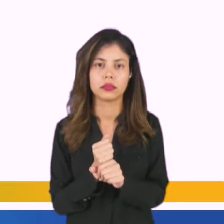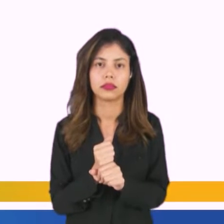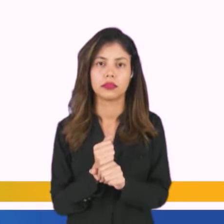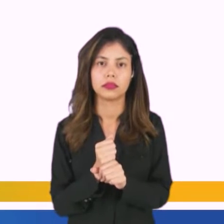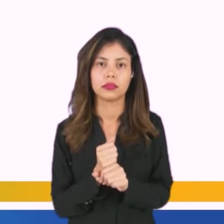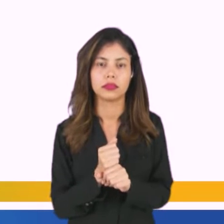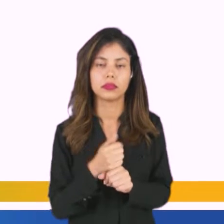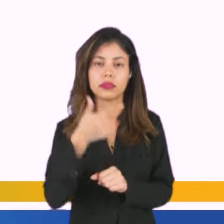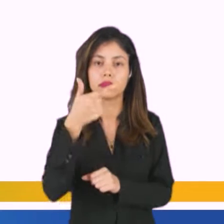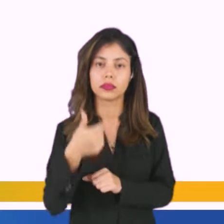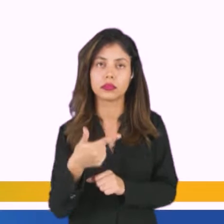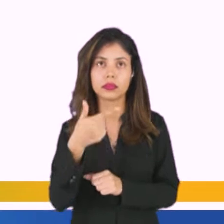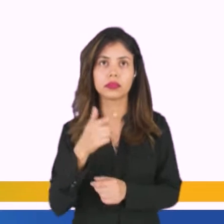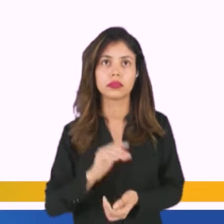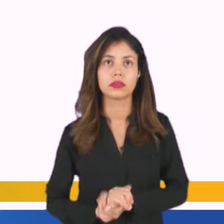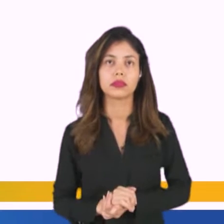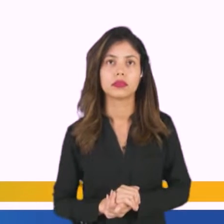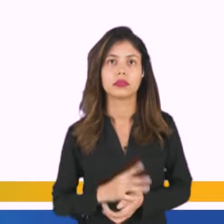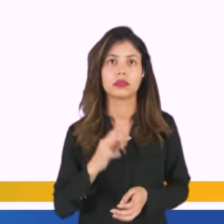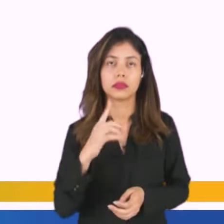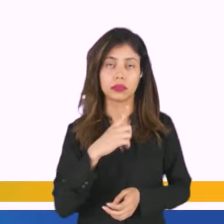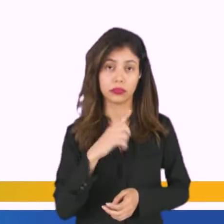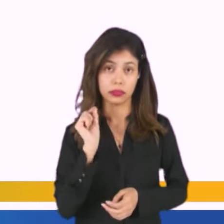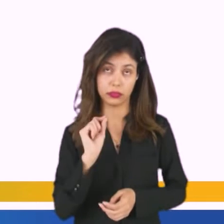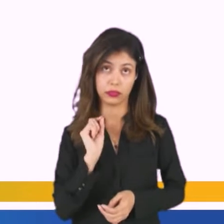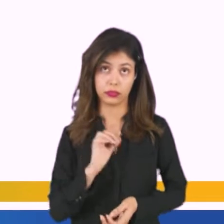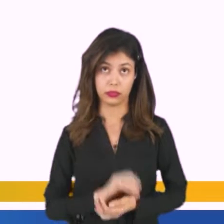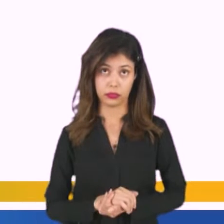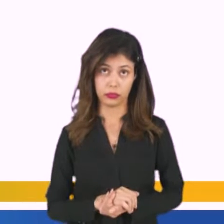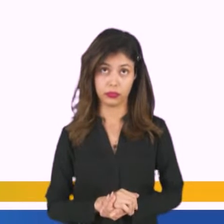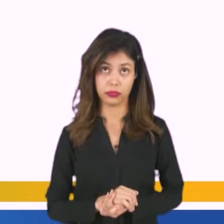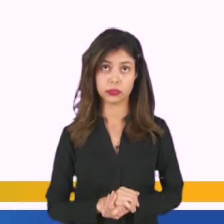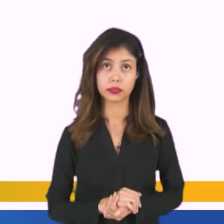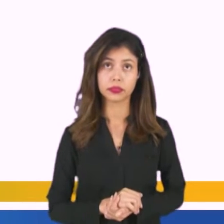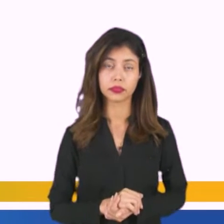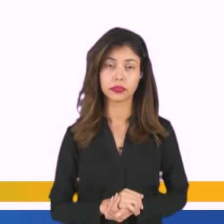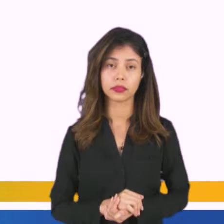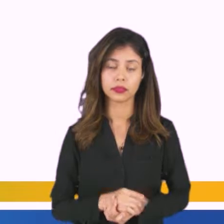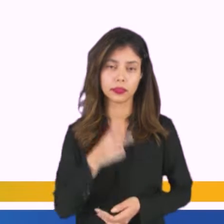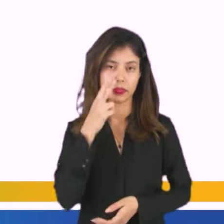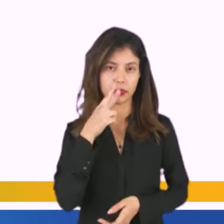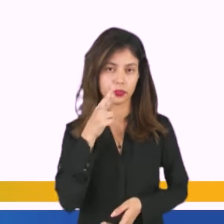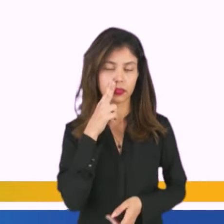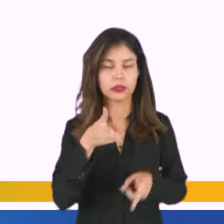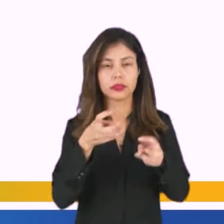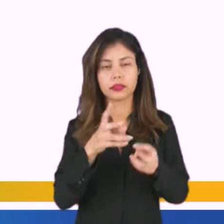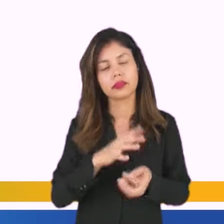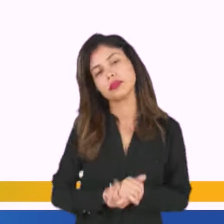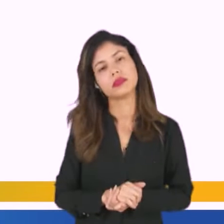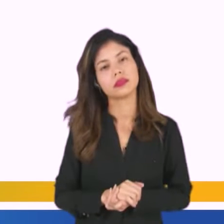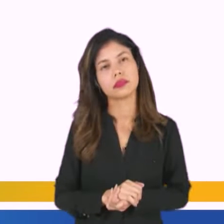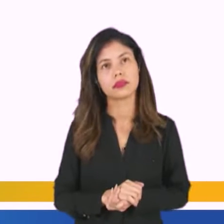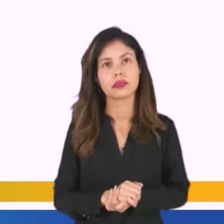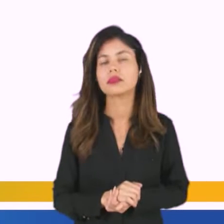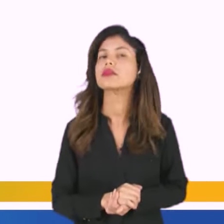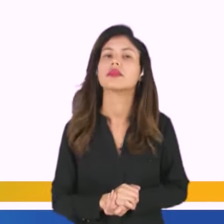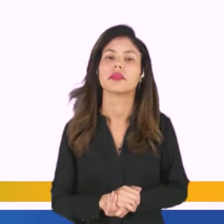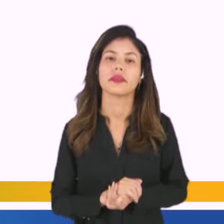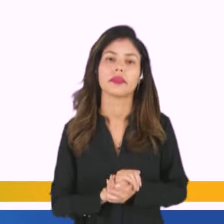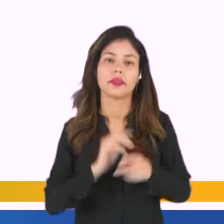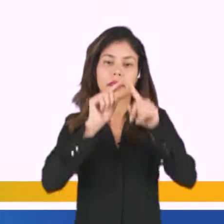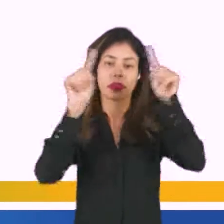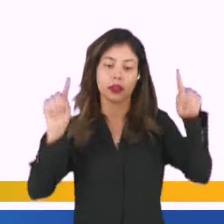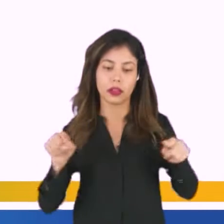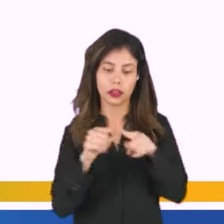somar com a segunda equação. E aí nós vamos ter a seguinte situação. Então, percebam aí a caixinha